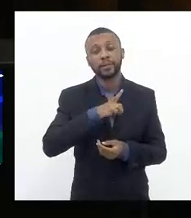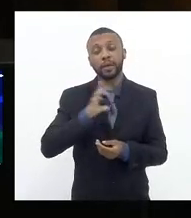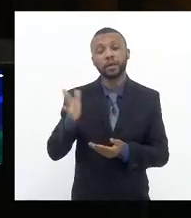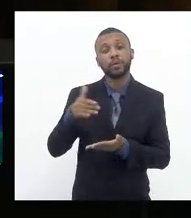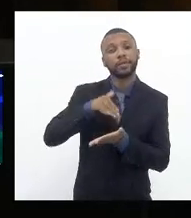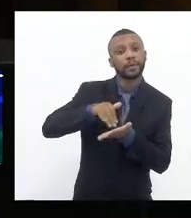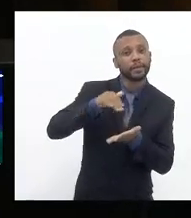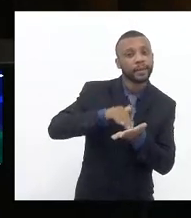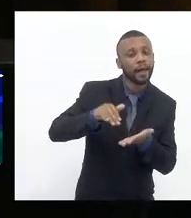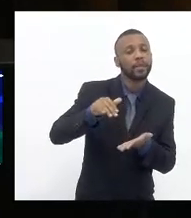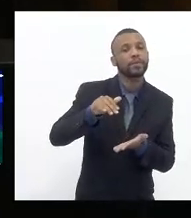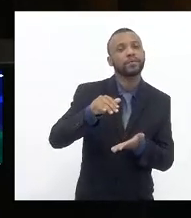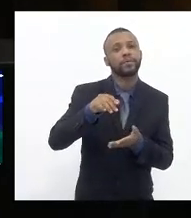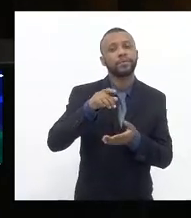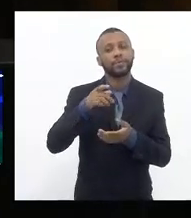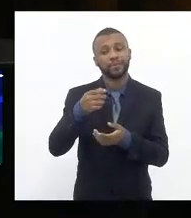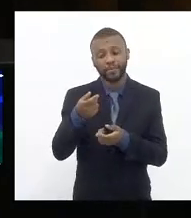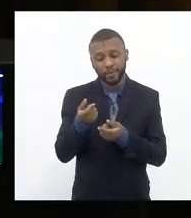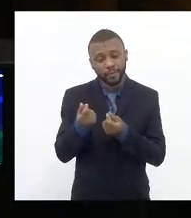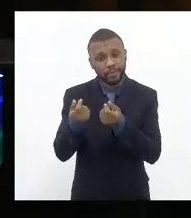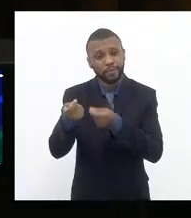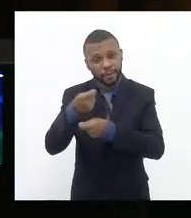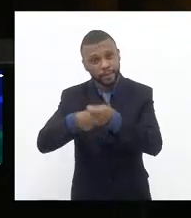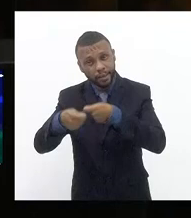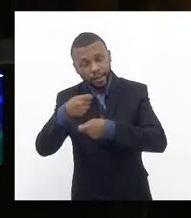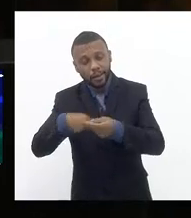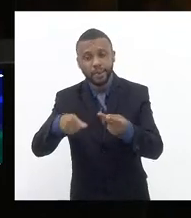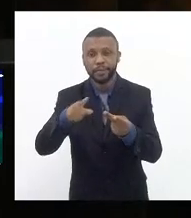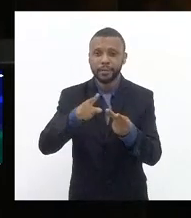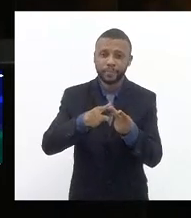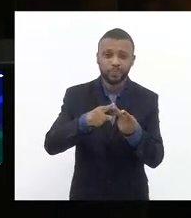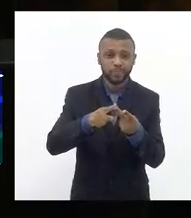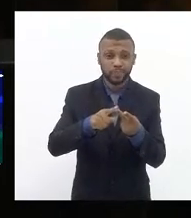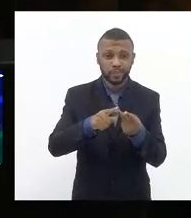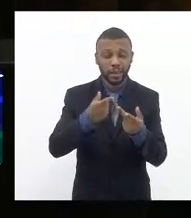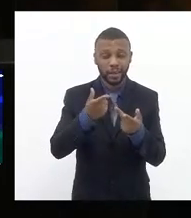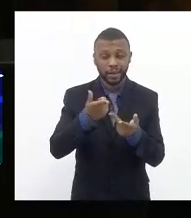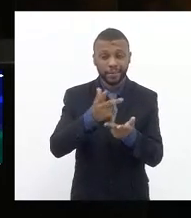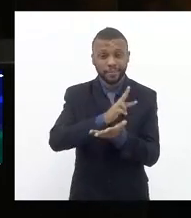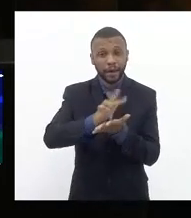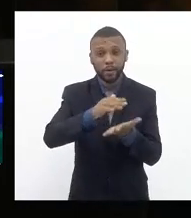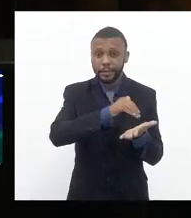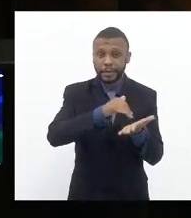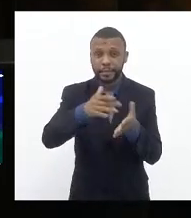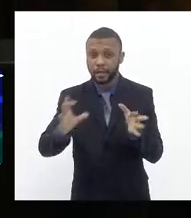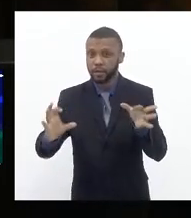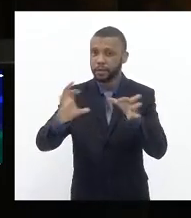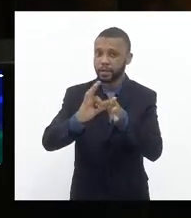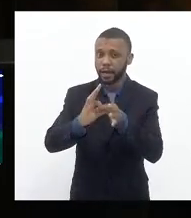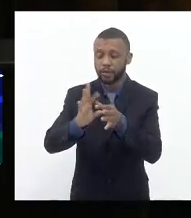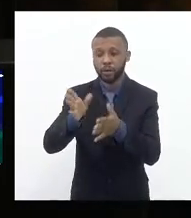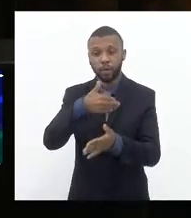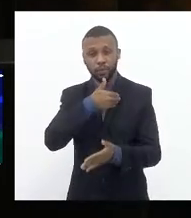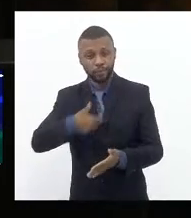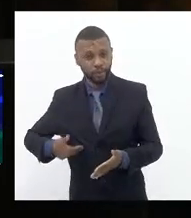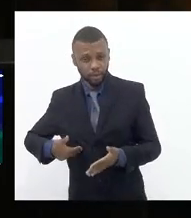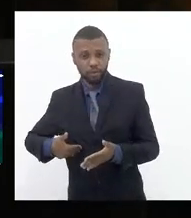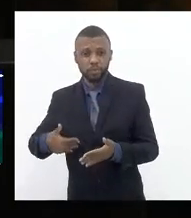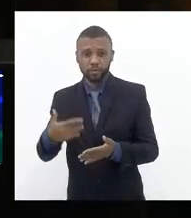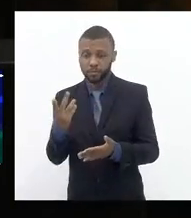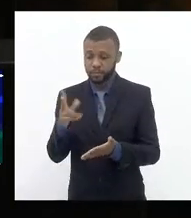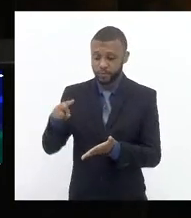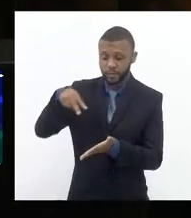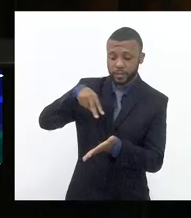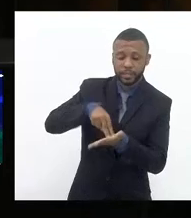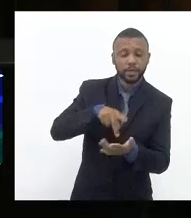Previdência, tenham vindo aqui outros quadros do governo estadual para fazer o debate do Parlamento.